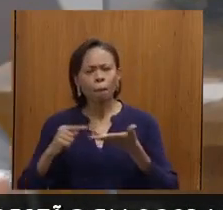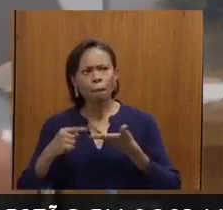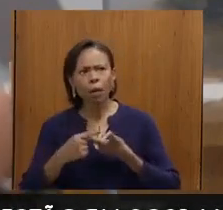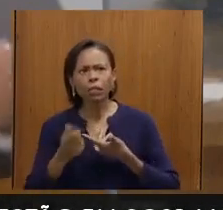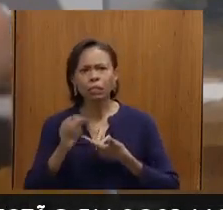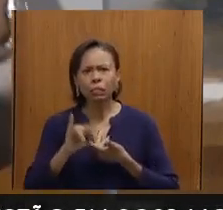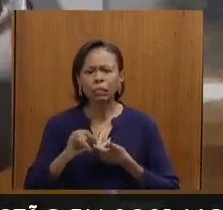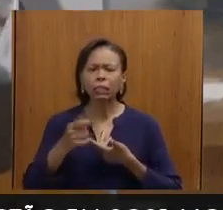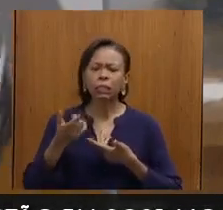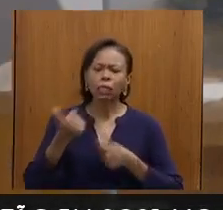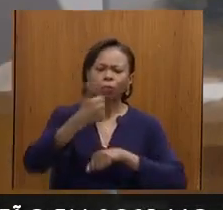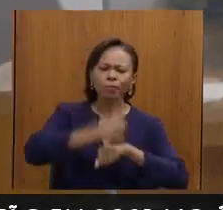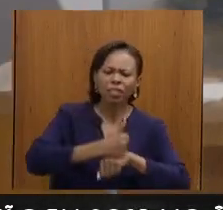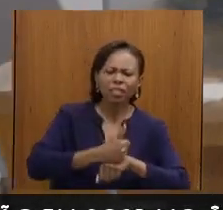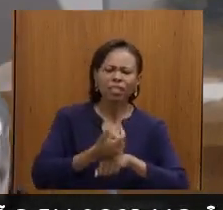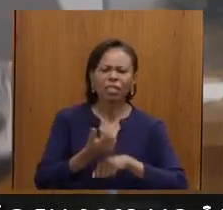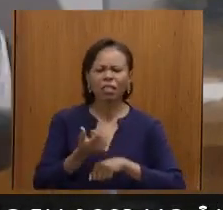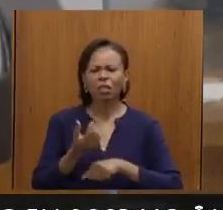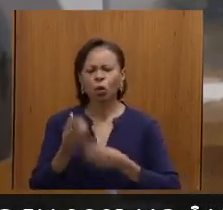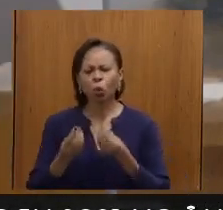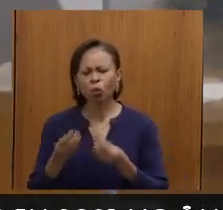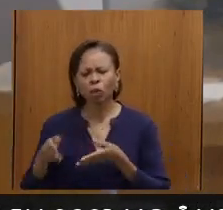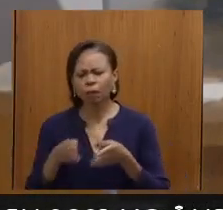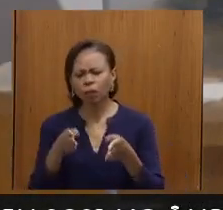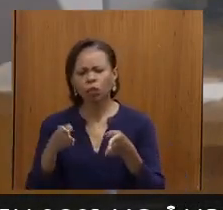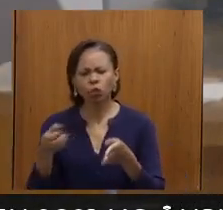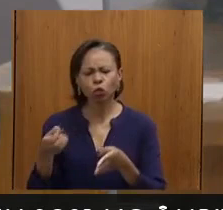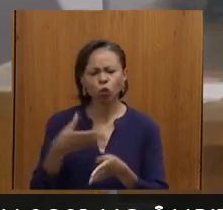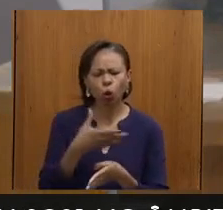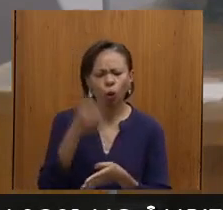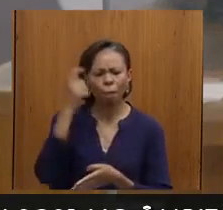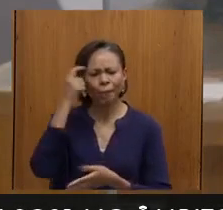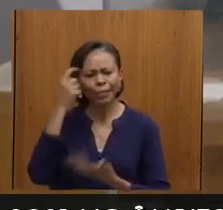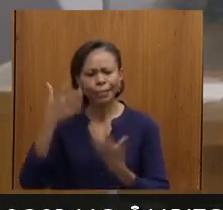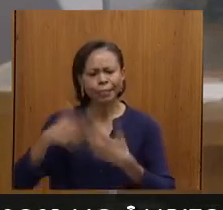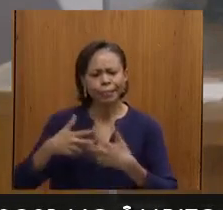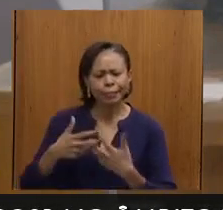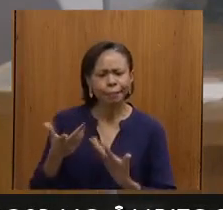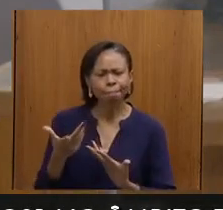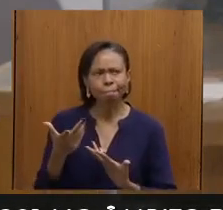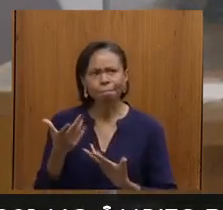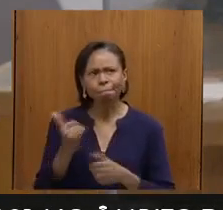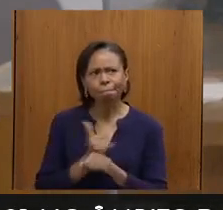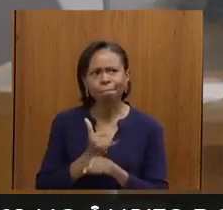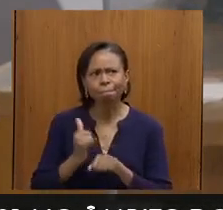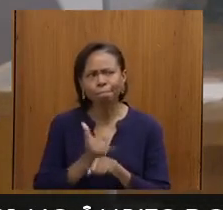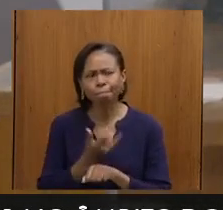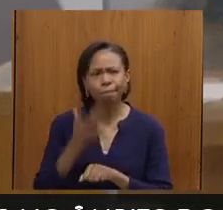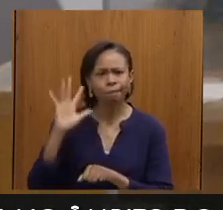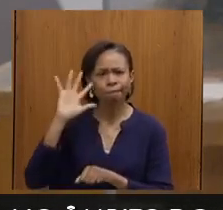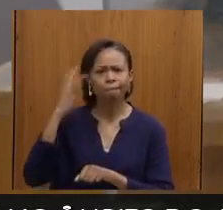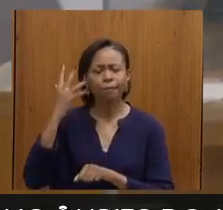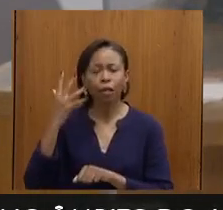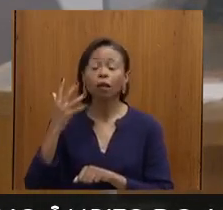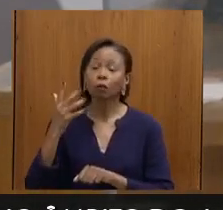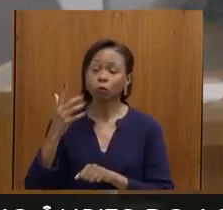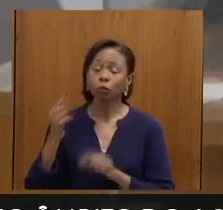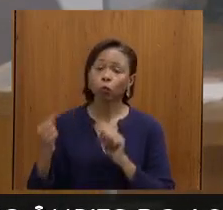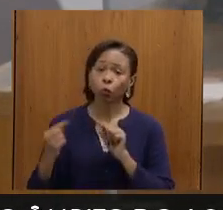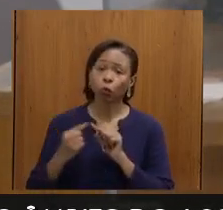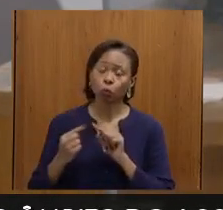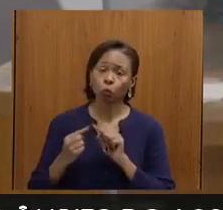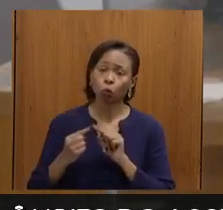novo substitutivo, de pensar novos caminhos, enfim, de encontrar alternativas, ela vai ao encontro